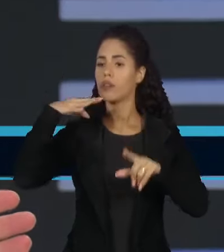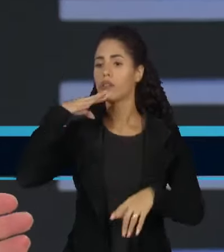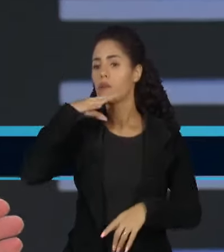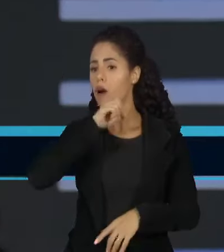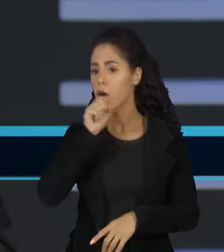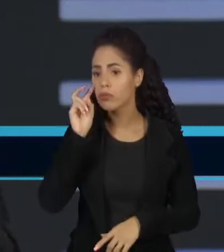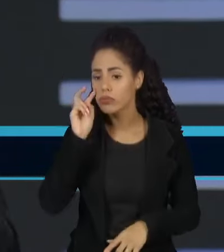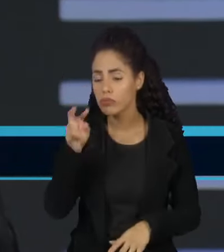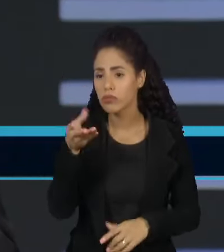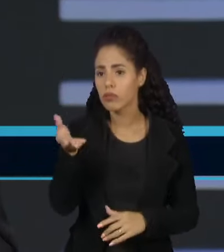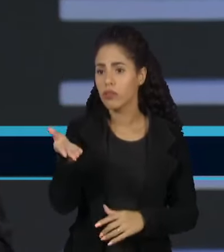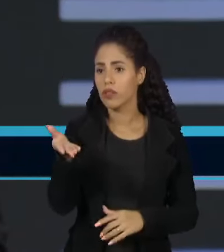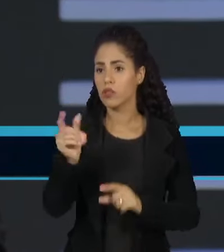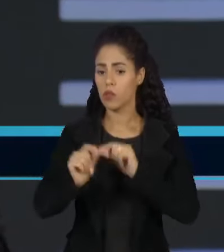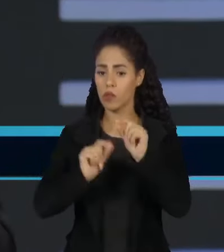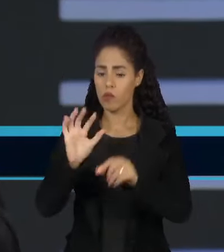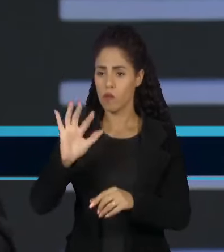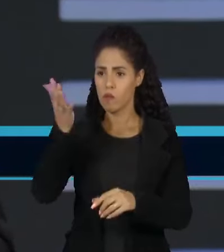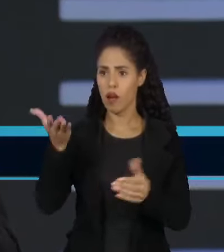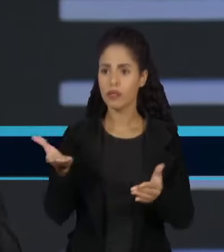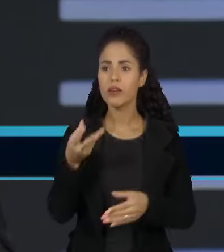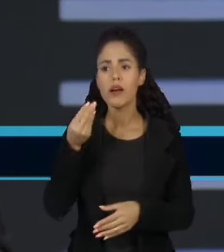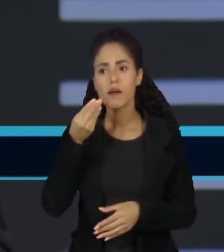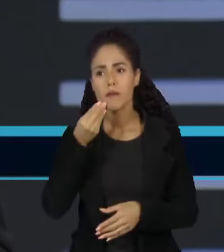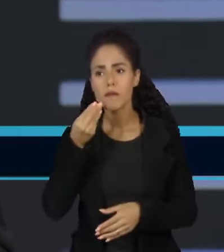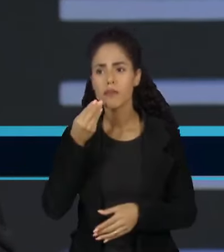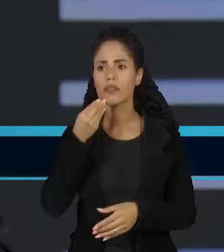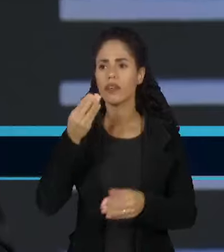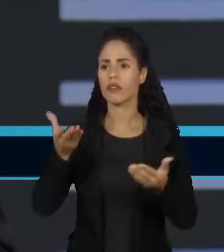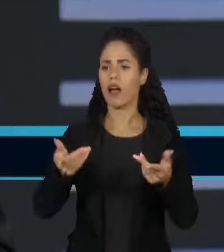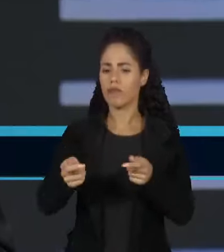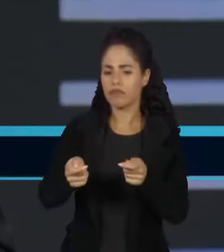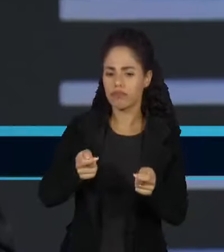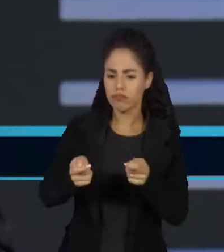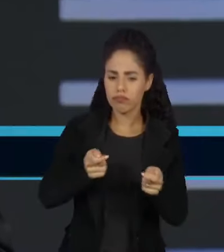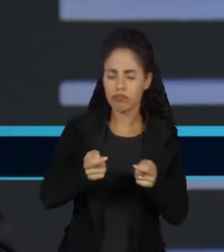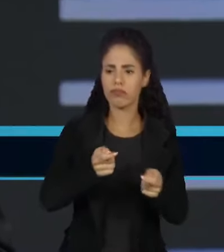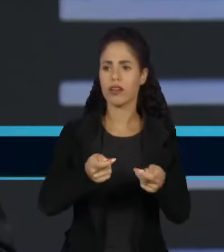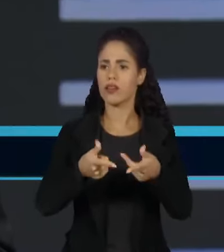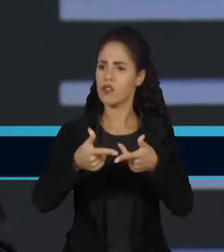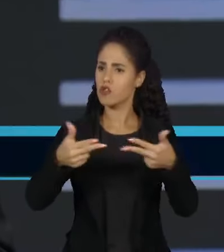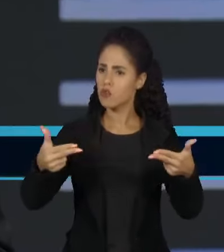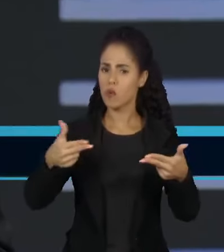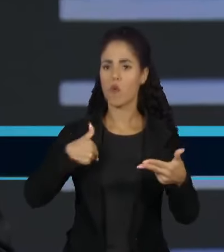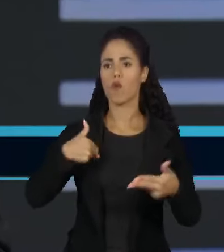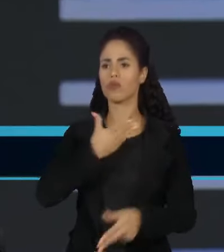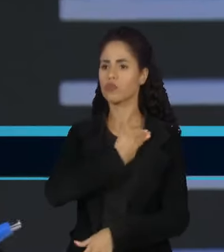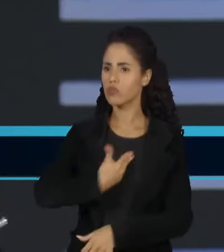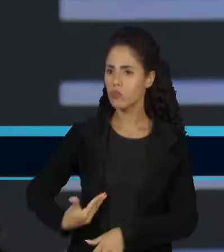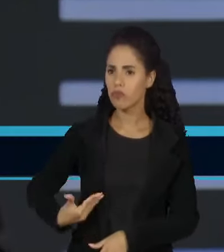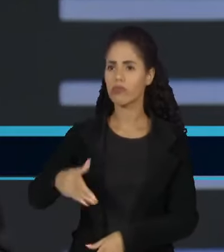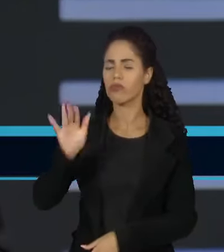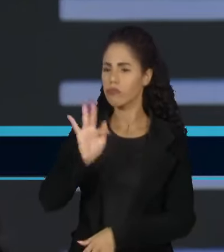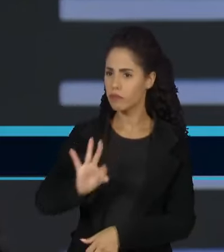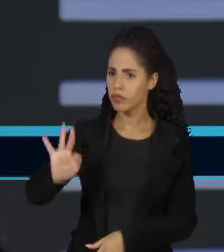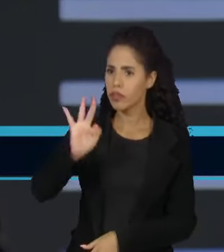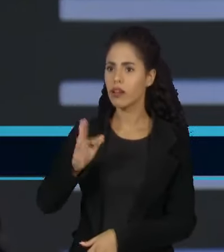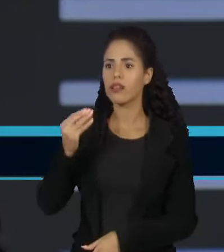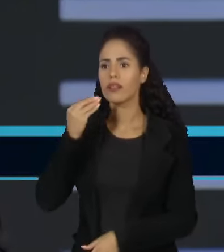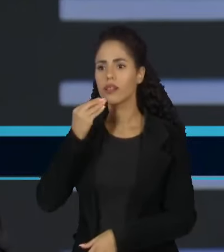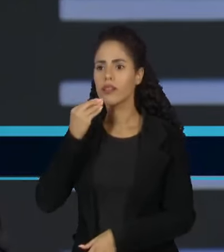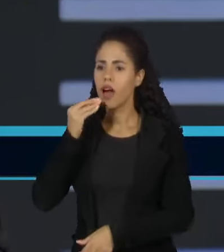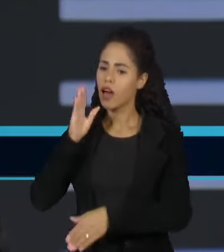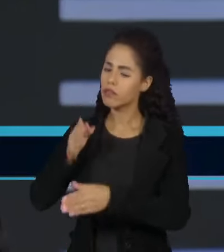de crise, é salvar, tentar mobilizar os vários níveis do governo. Então, o governo federal está envolvido e apoiando